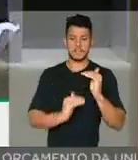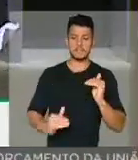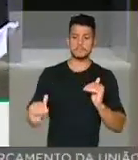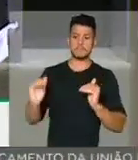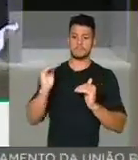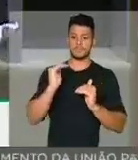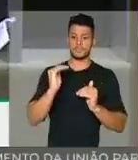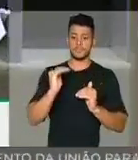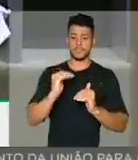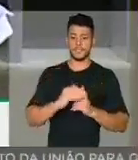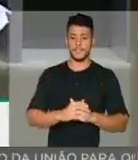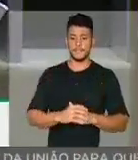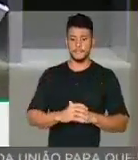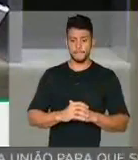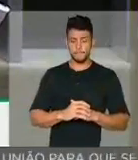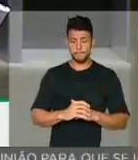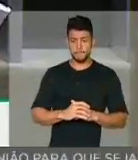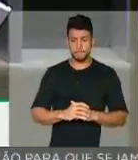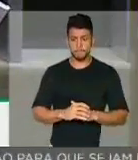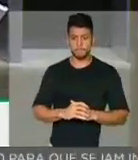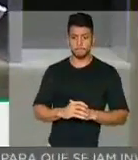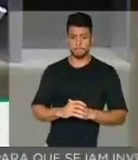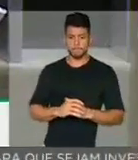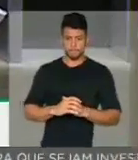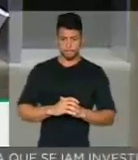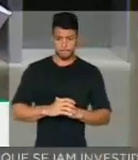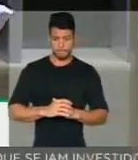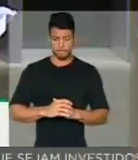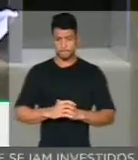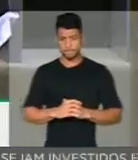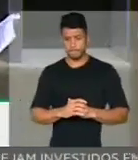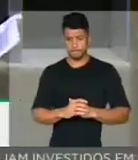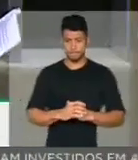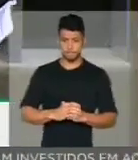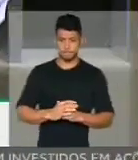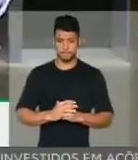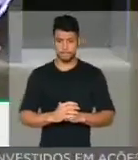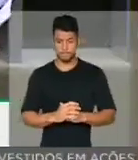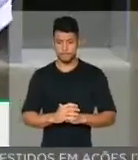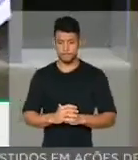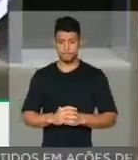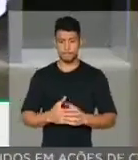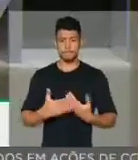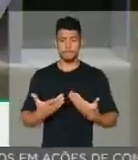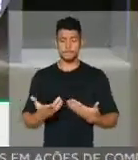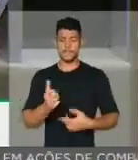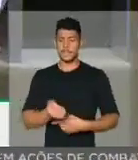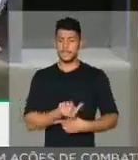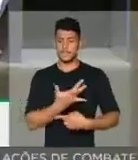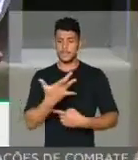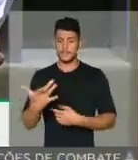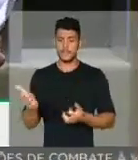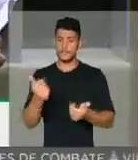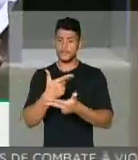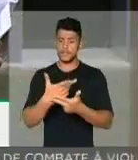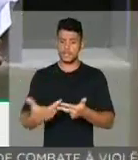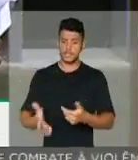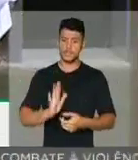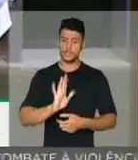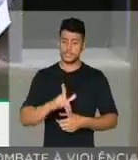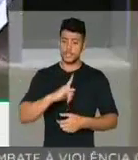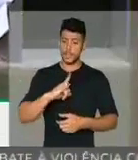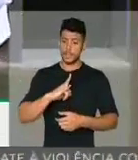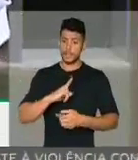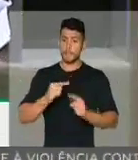a essa noção, o sentimento permissivo da impunidade. Esse conjunto de iniciativas demonstra a